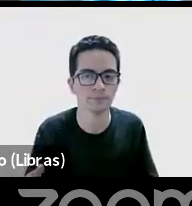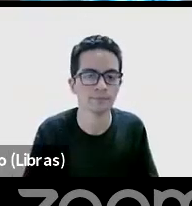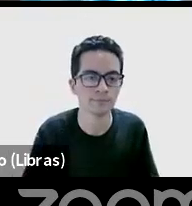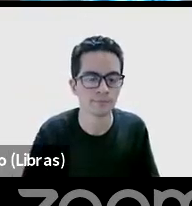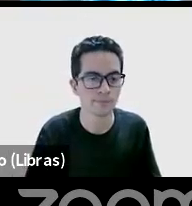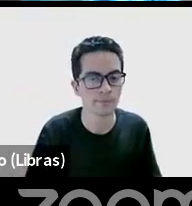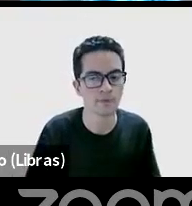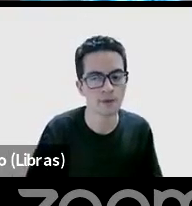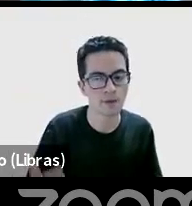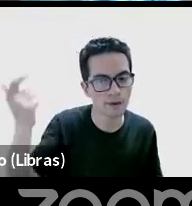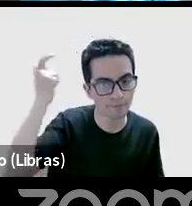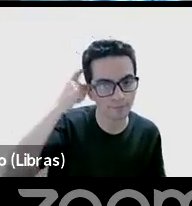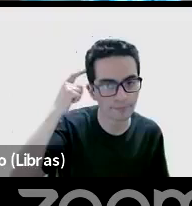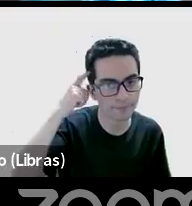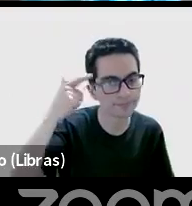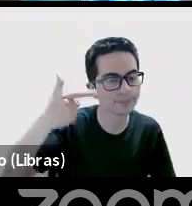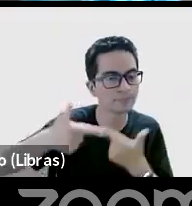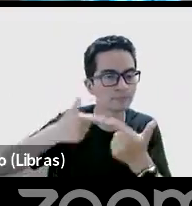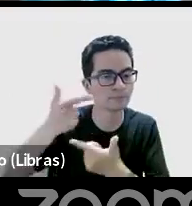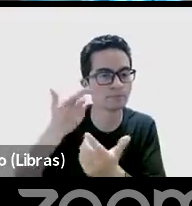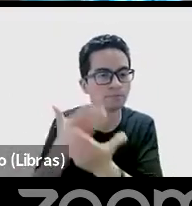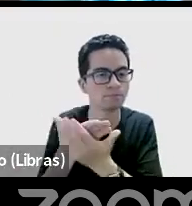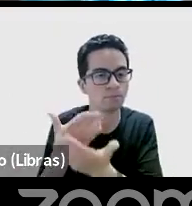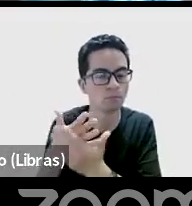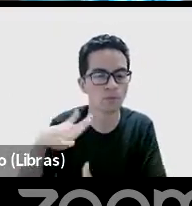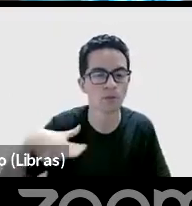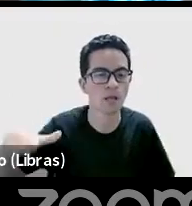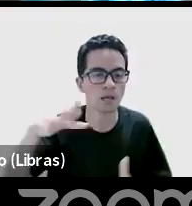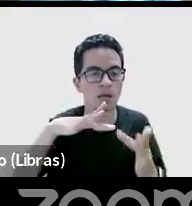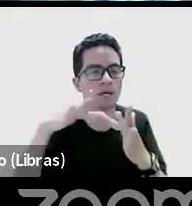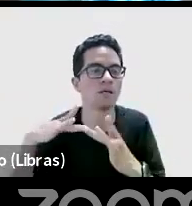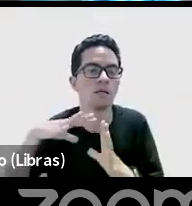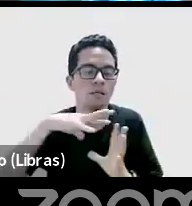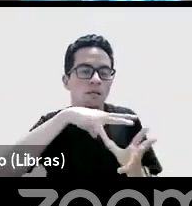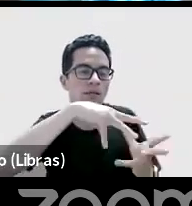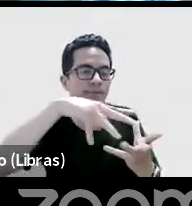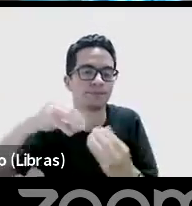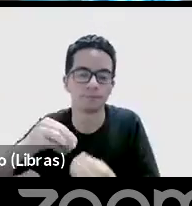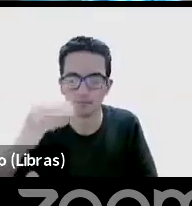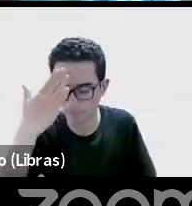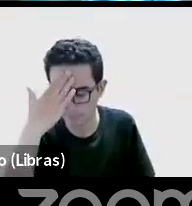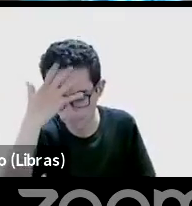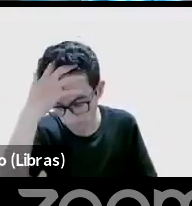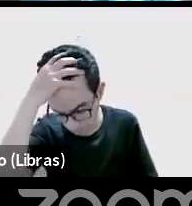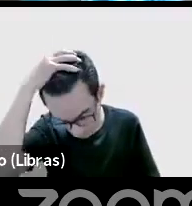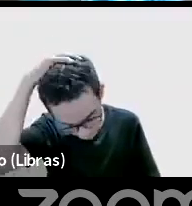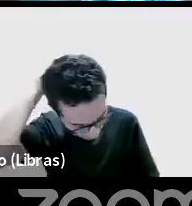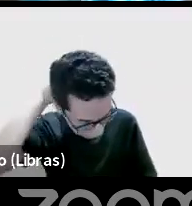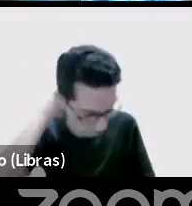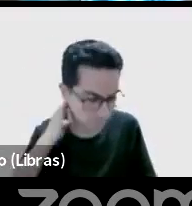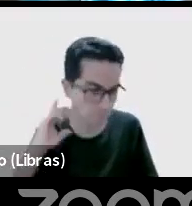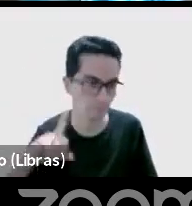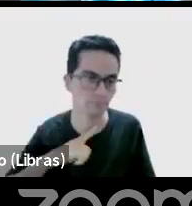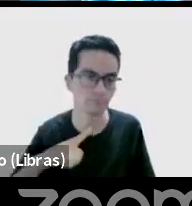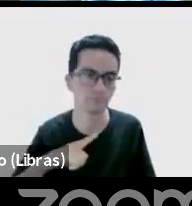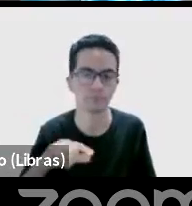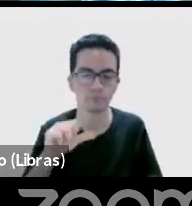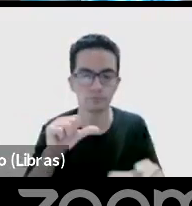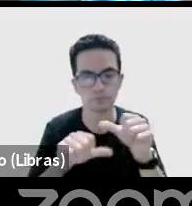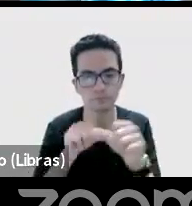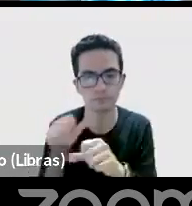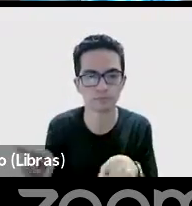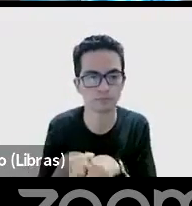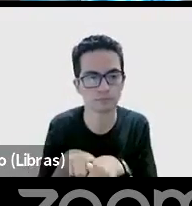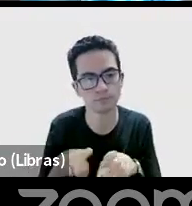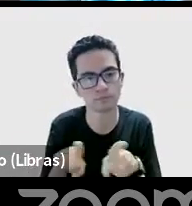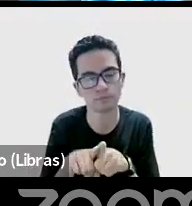quer trabalhar nos nossos estudantes é a competência de interagir no mundo, né? De intervir no mundo e de transformá-lo, né? Então, que eu acho que traz aí também